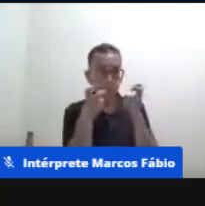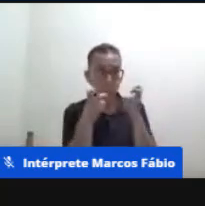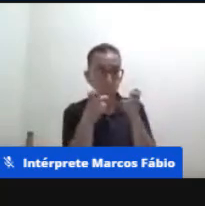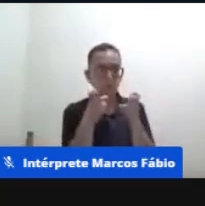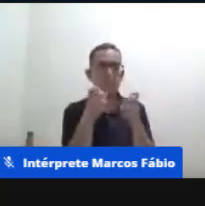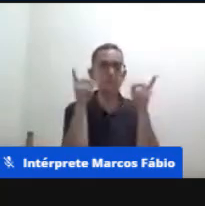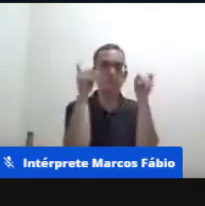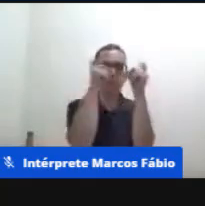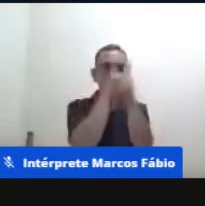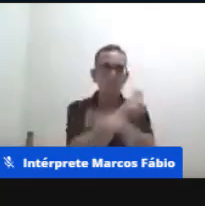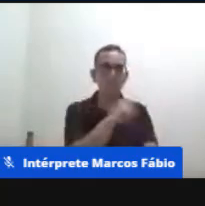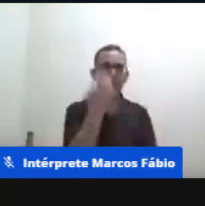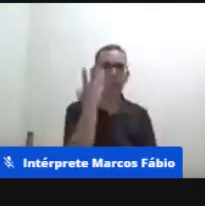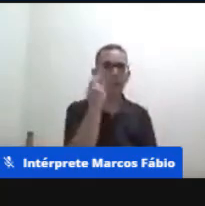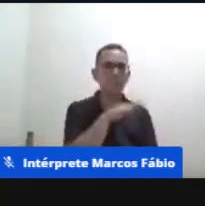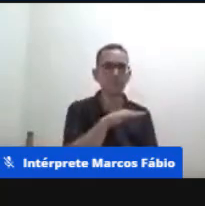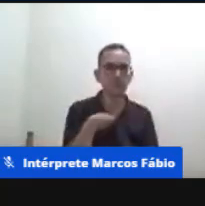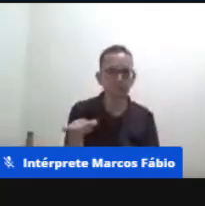estabelecer